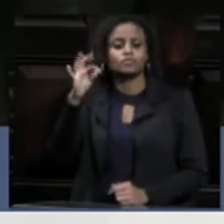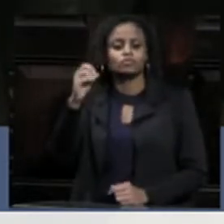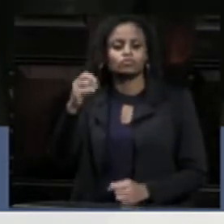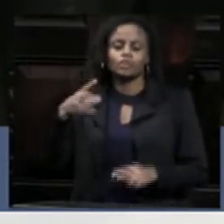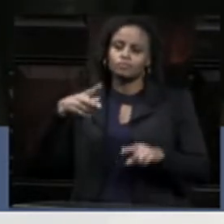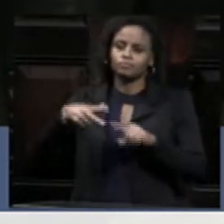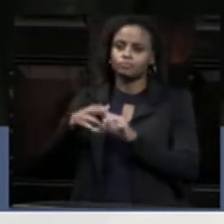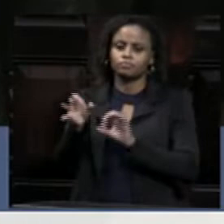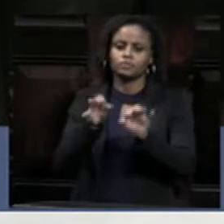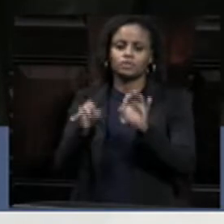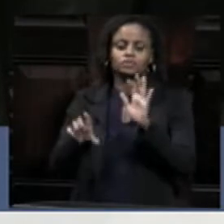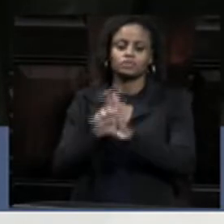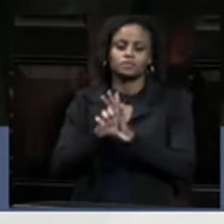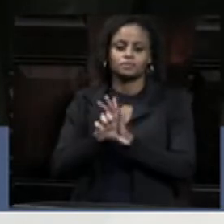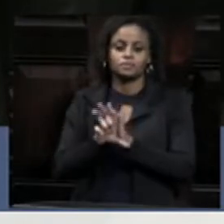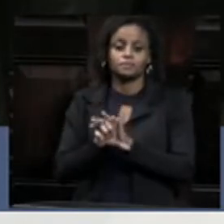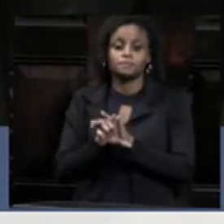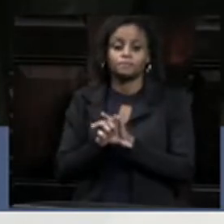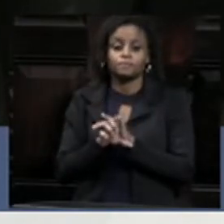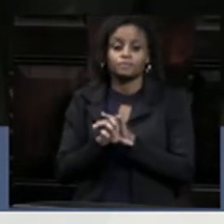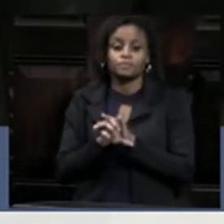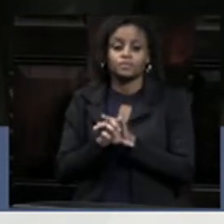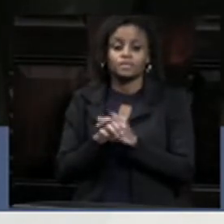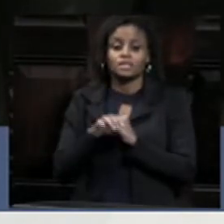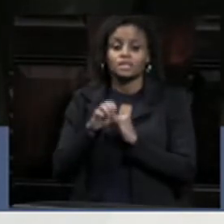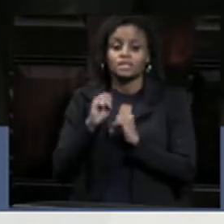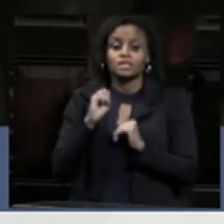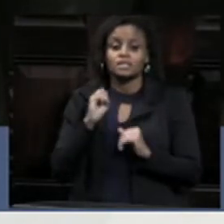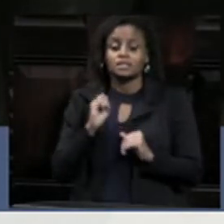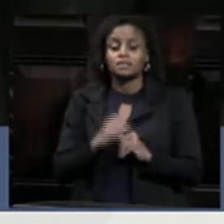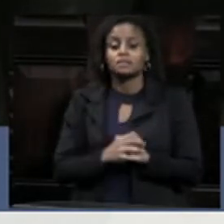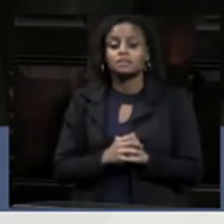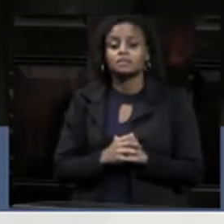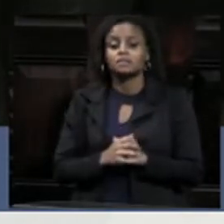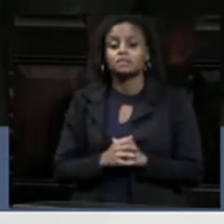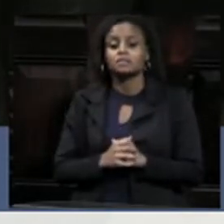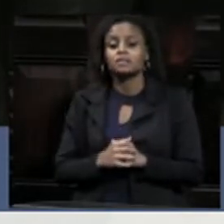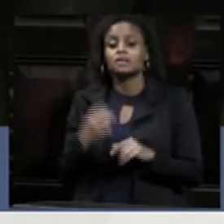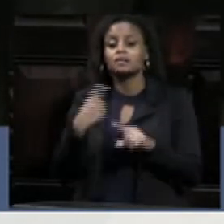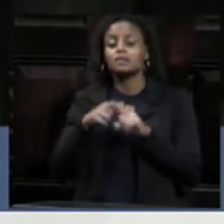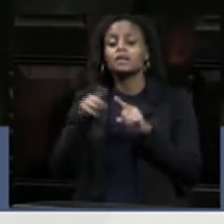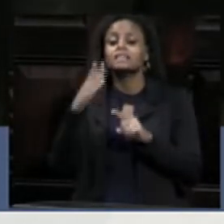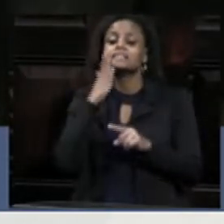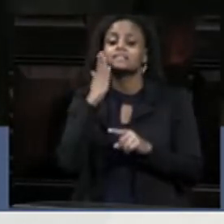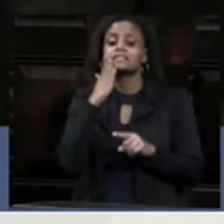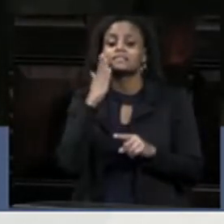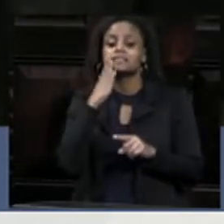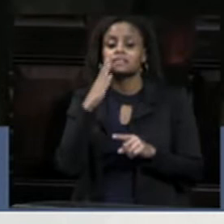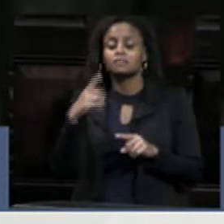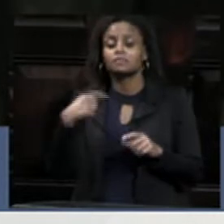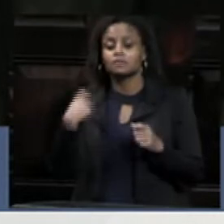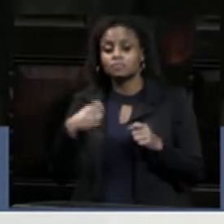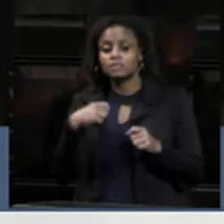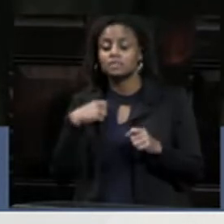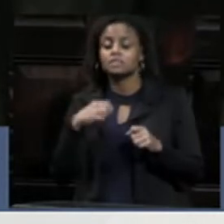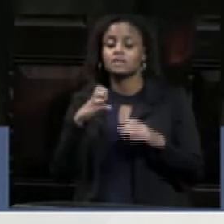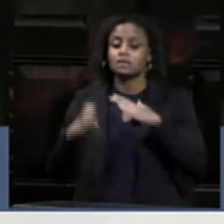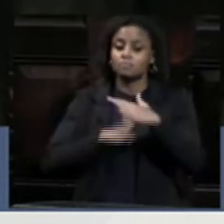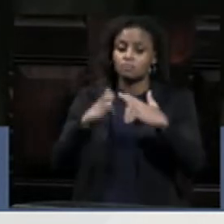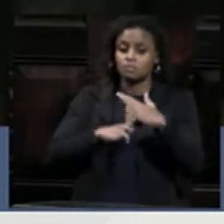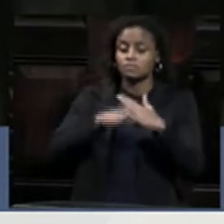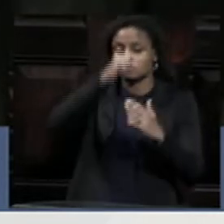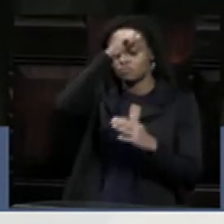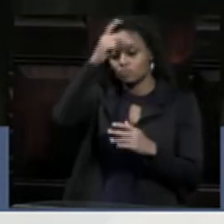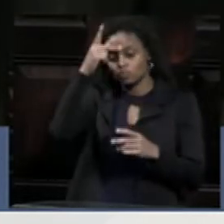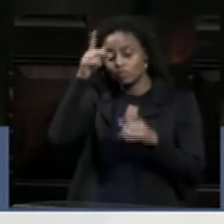não vetar, ele não está no seu juízo de responsabilidade, porque ele sabe que existe uma parceria público-privada nesse equipamento.